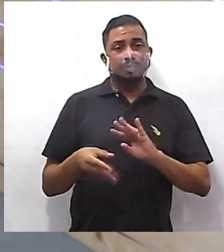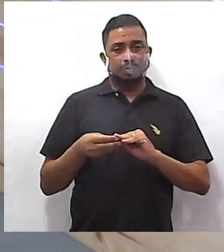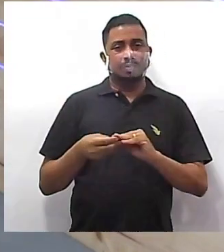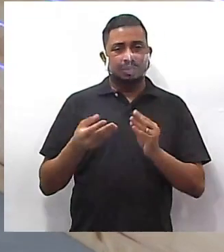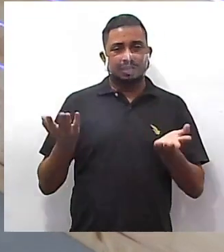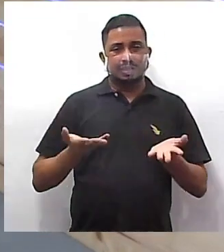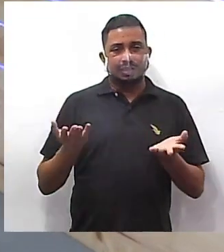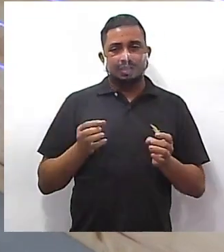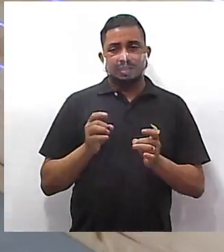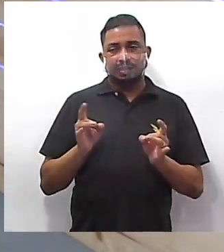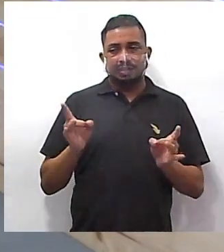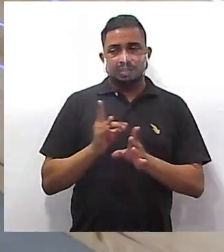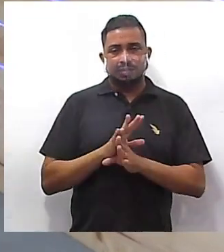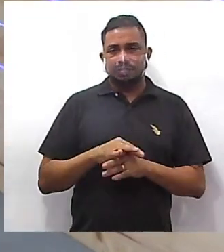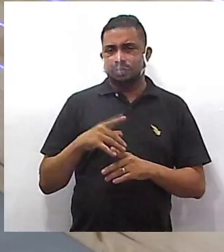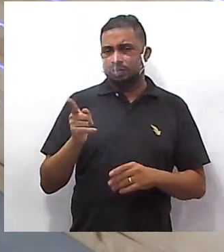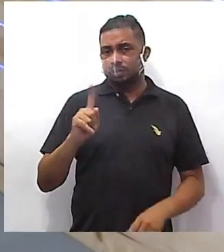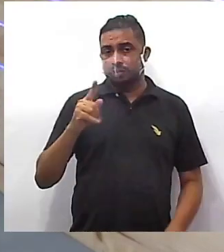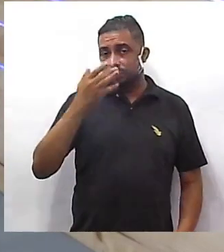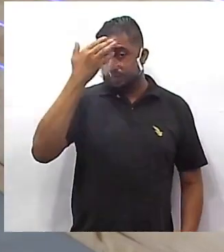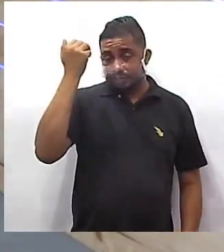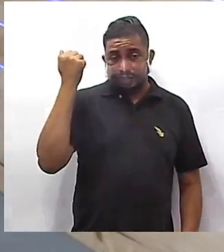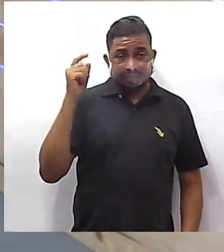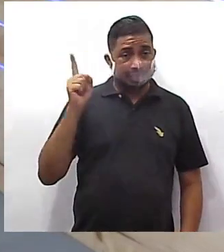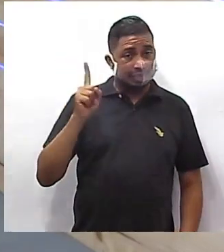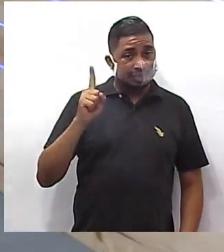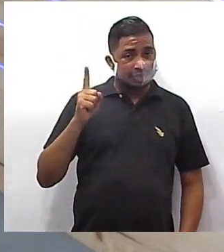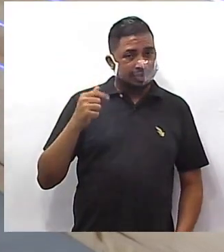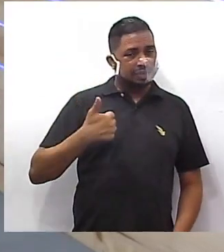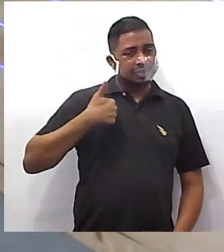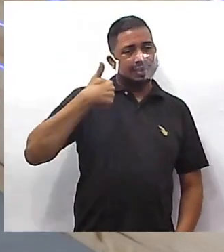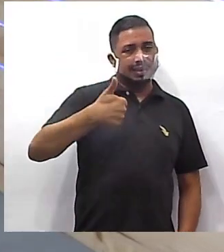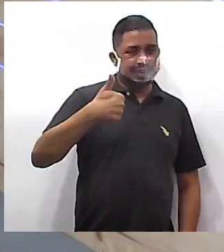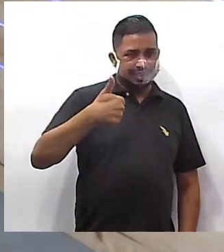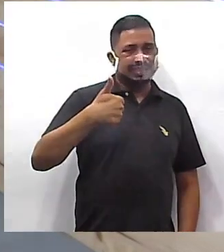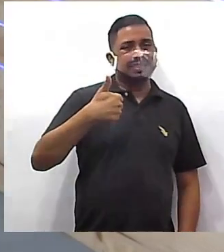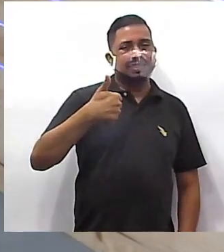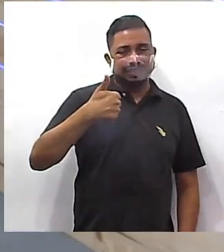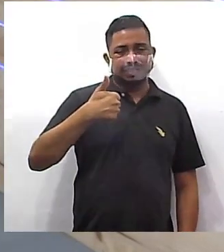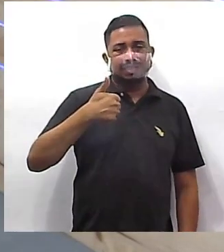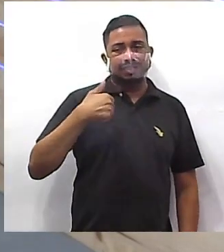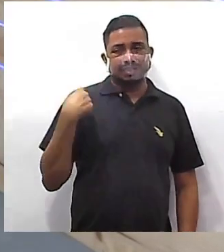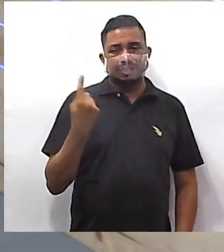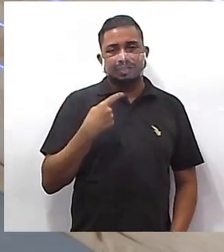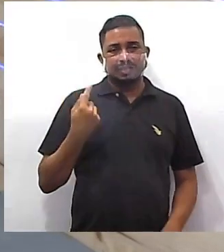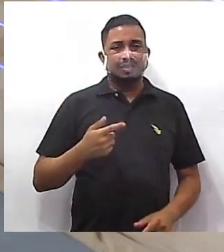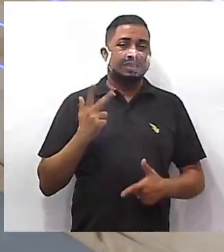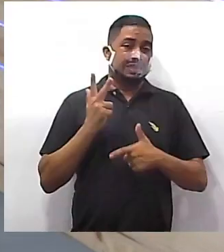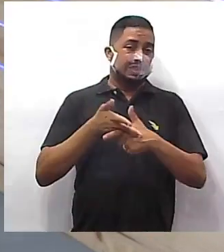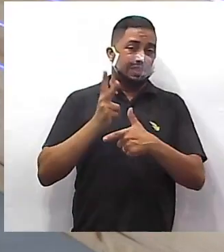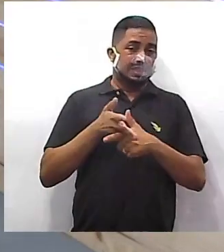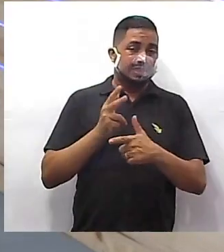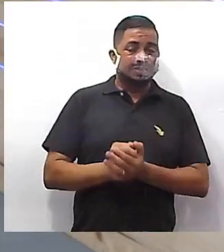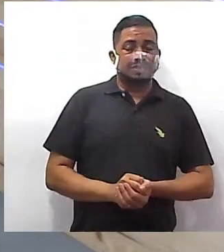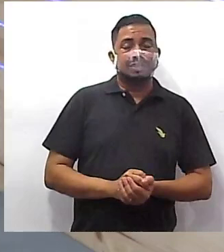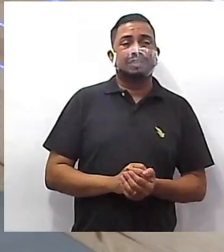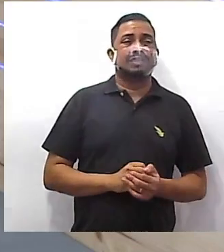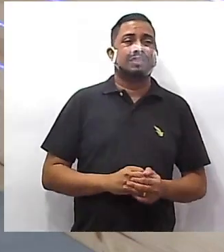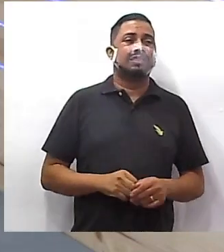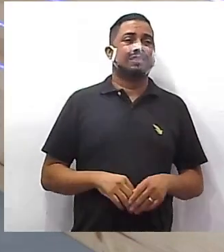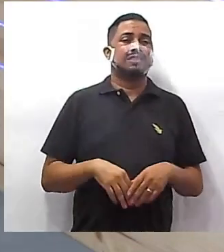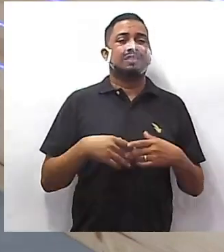pessoal, vocês não se esqueçam, né, de dar o joinha, né, na nossa live, né? Isso mesmo,